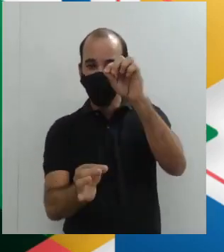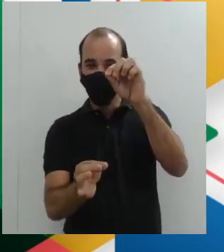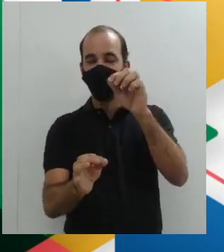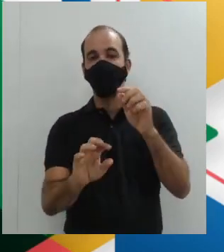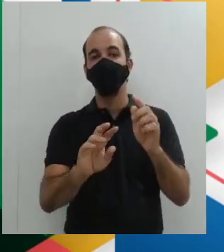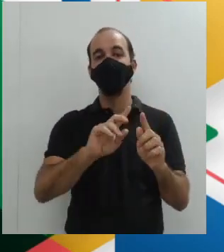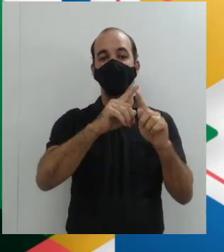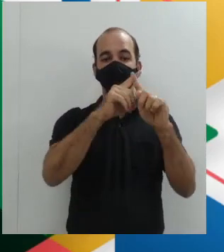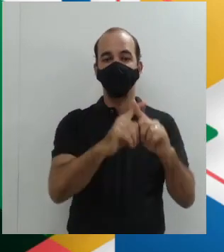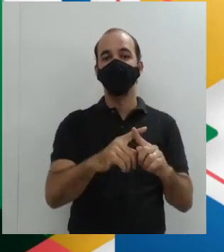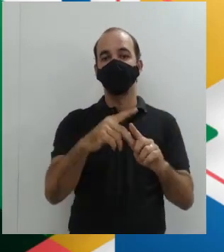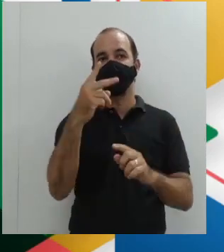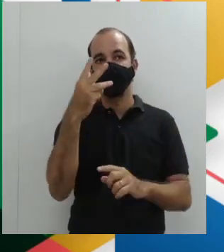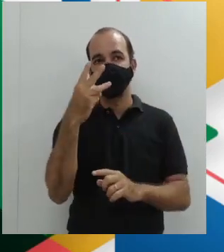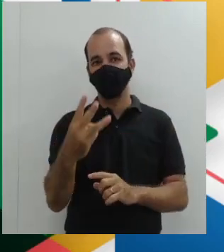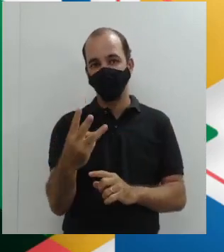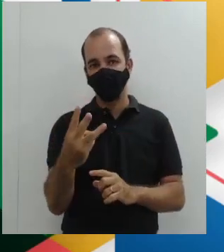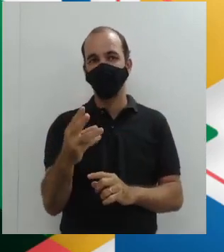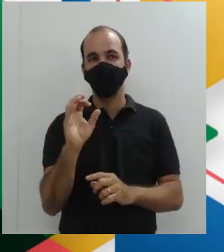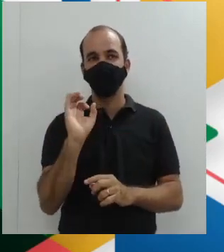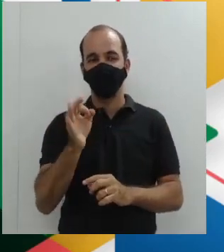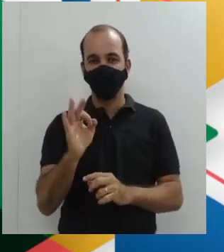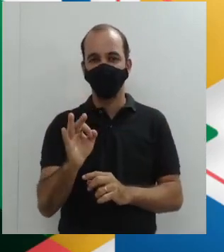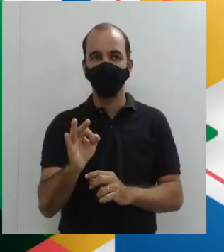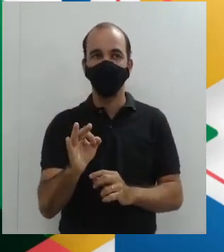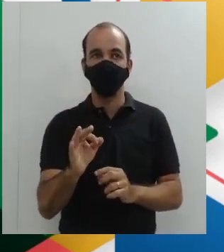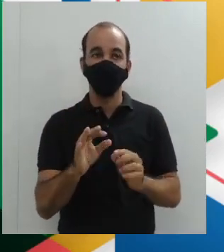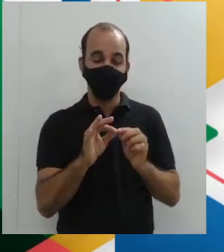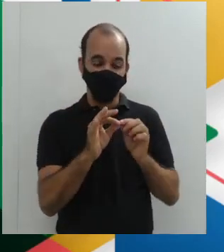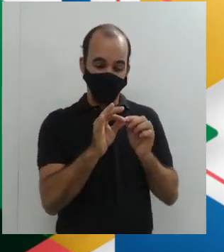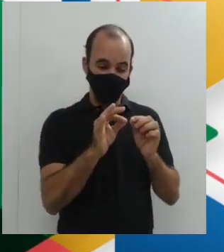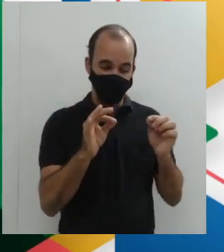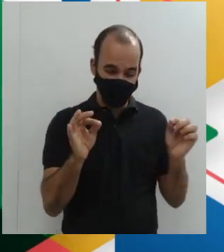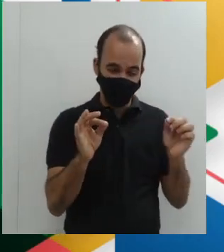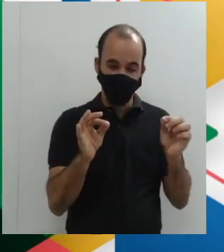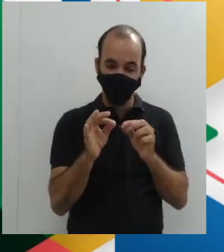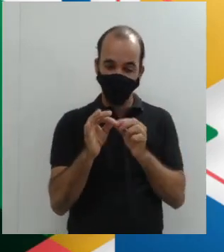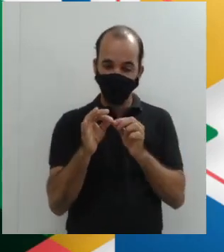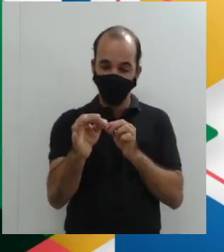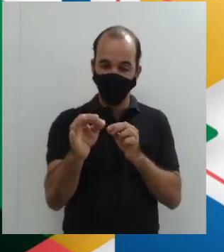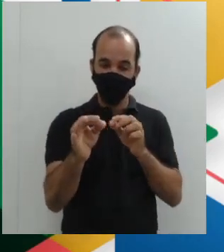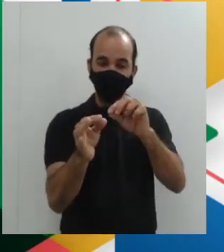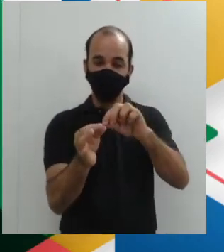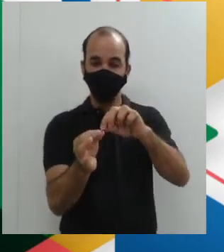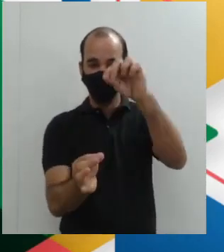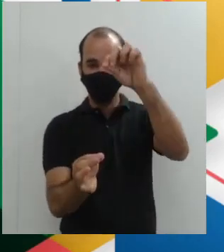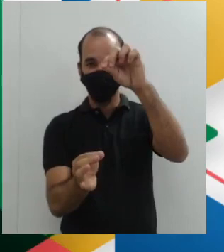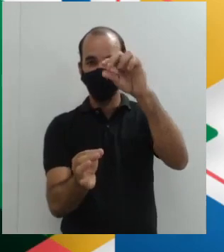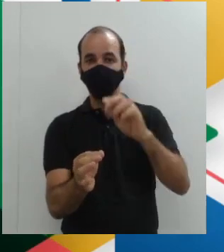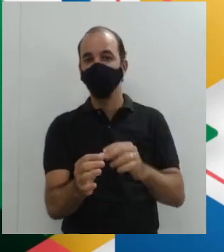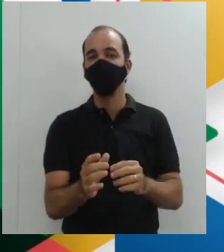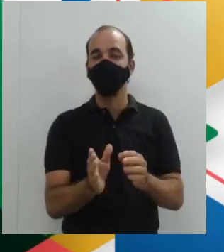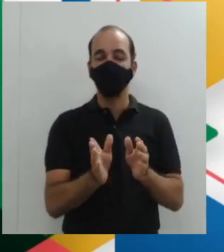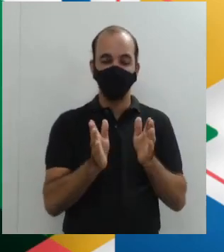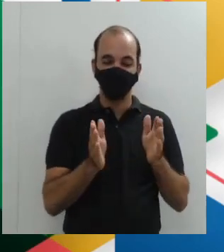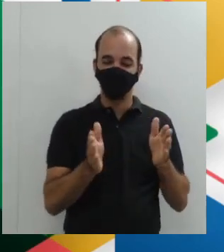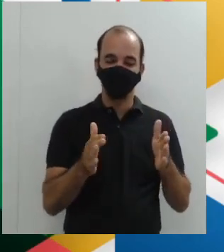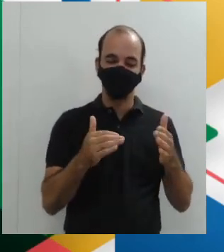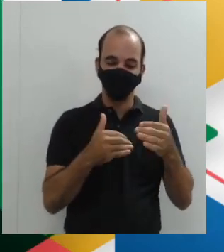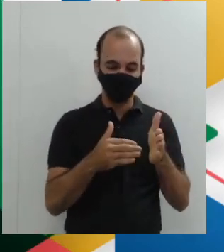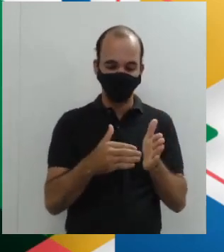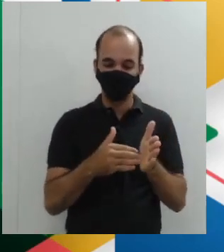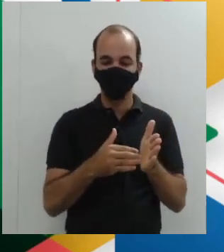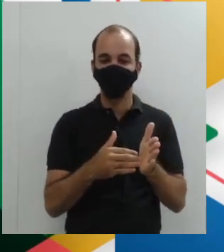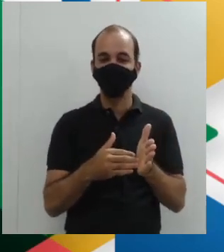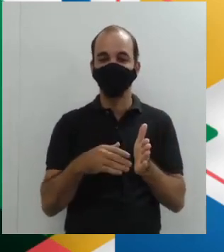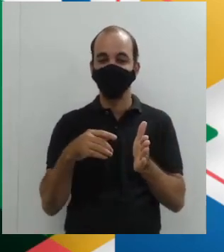e altura ou profundidade. Então eu já sei que esse cubo aí tem volume de 1 unidade de